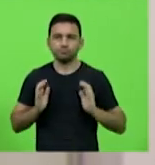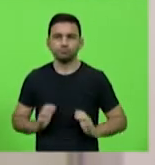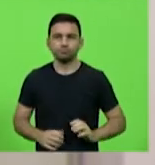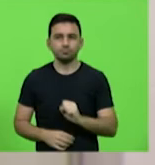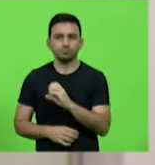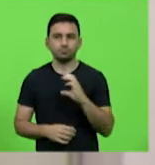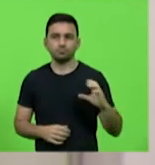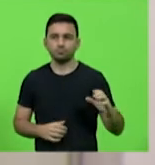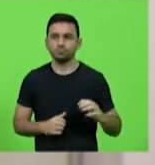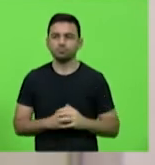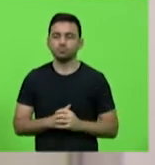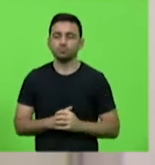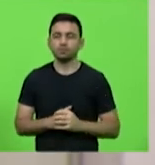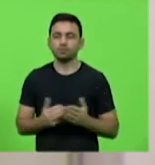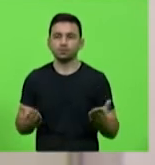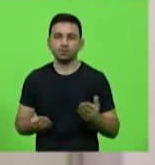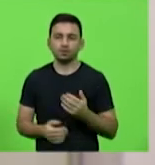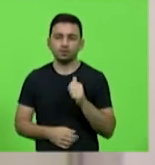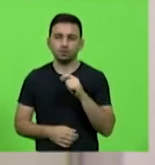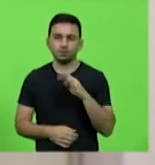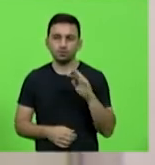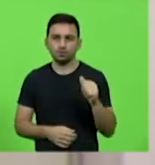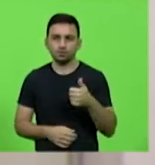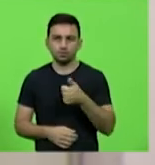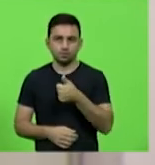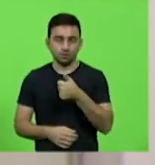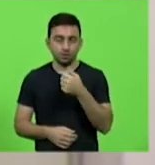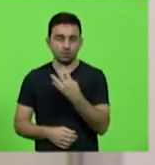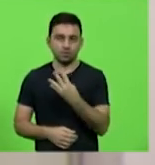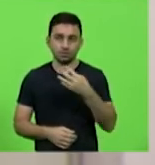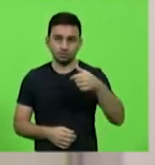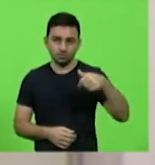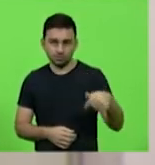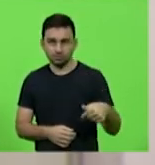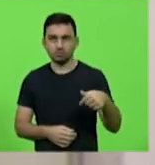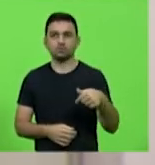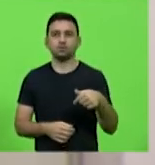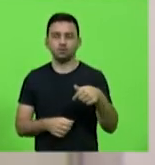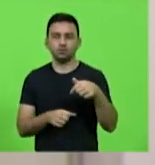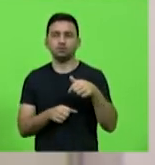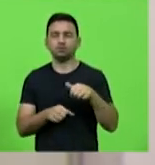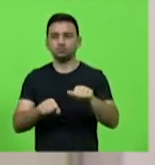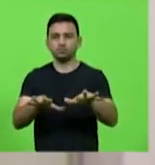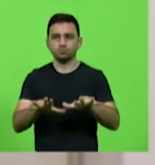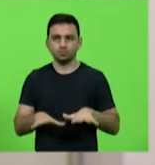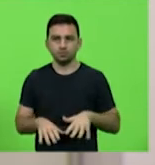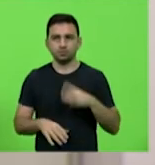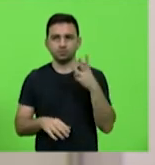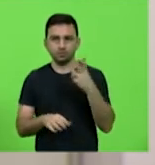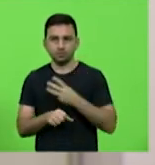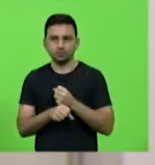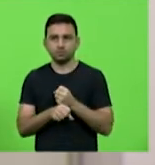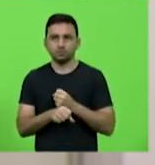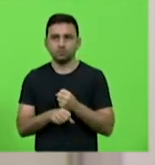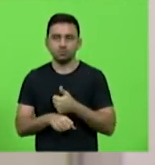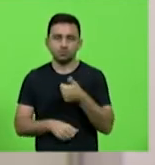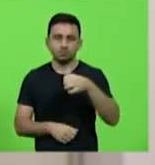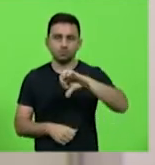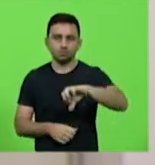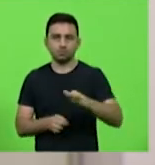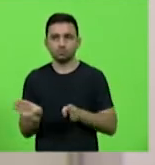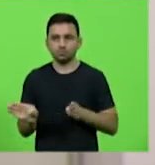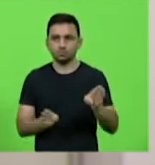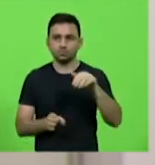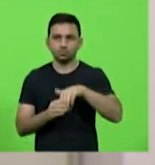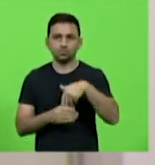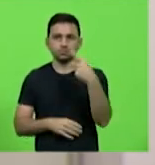catarinenses. Ata da 47ª sessão ordinária da 3ª sessão legislativa da 19ª legislatura